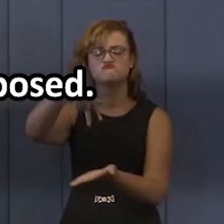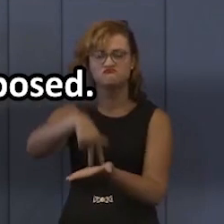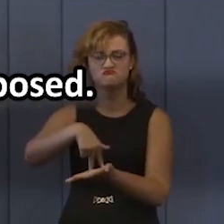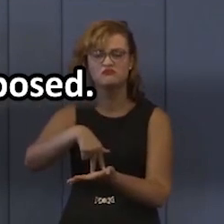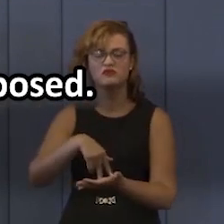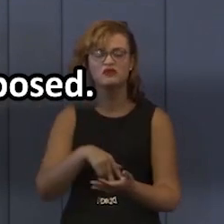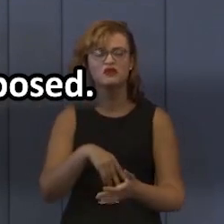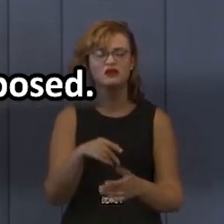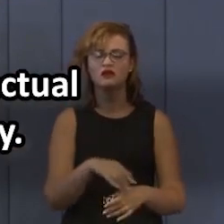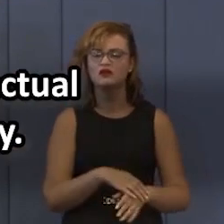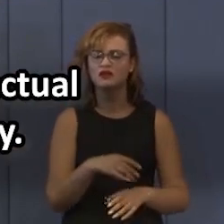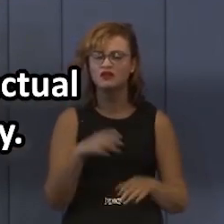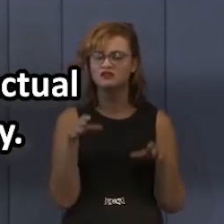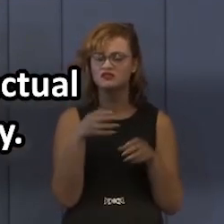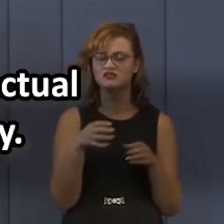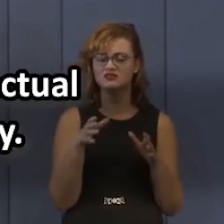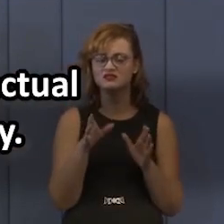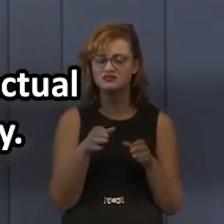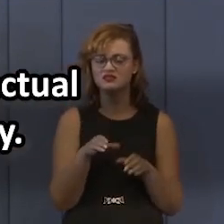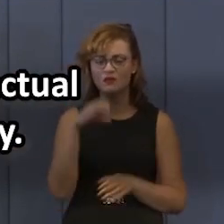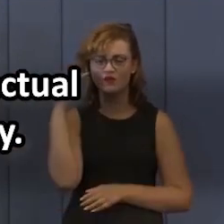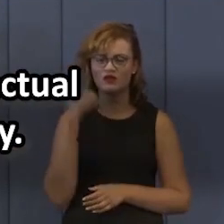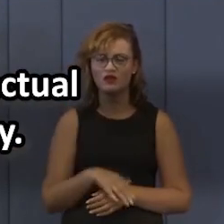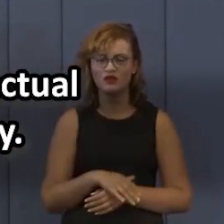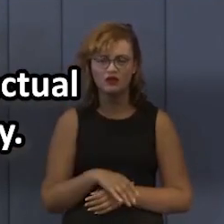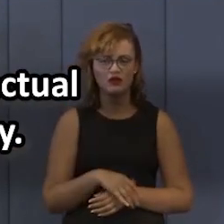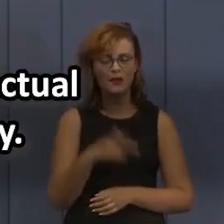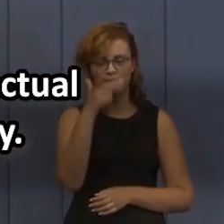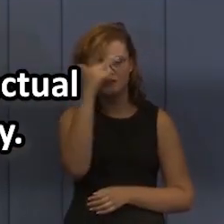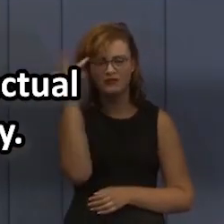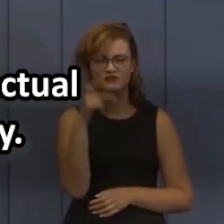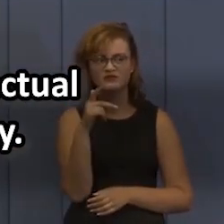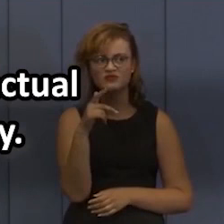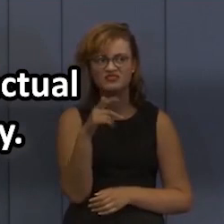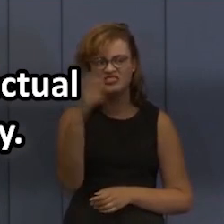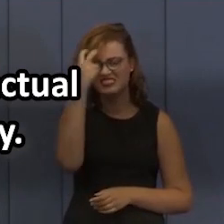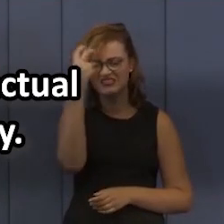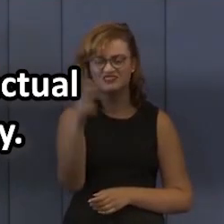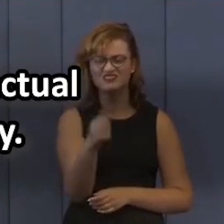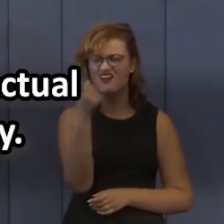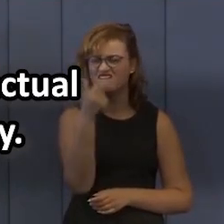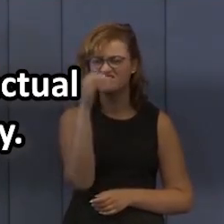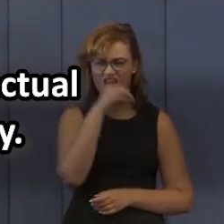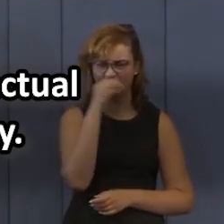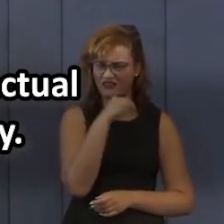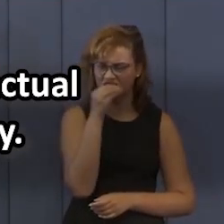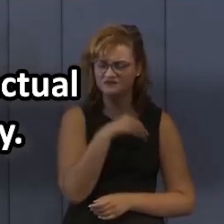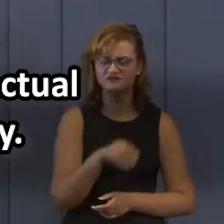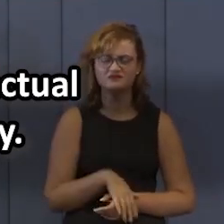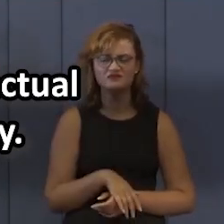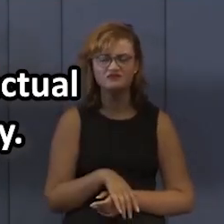exposto. Eles estão dominando o mundo, sob o ponto de vista intelectual, de uma maneira